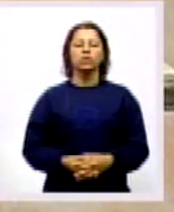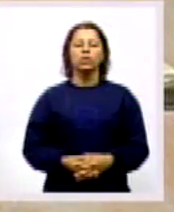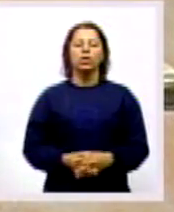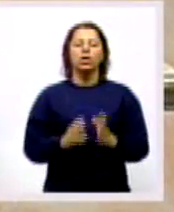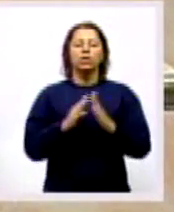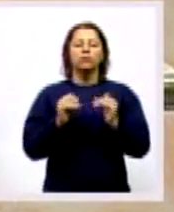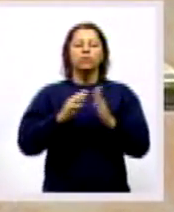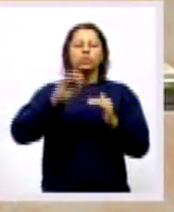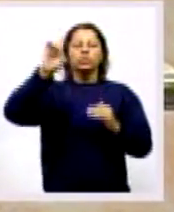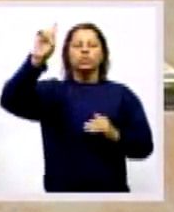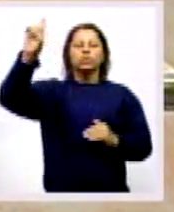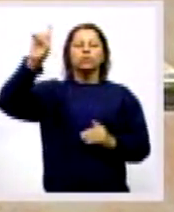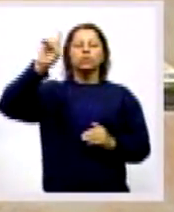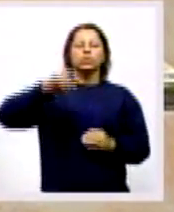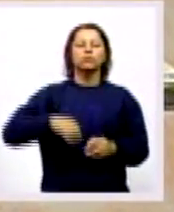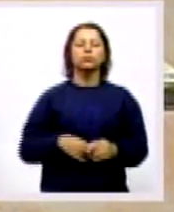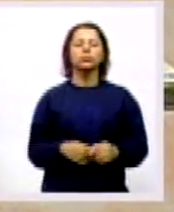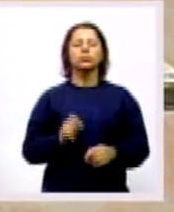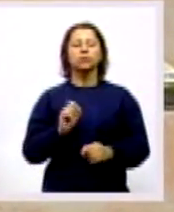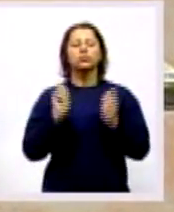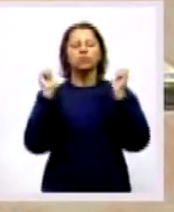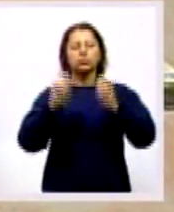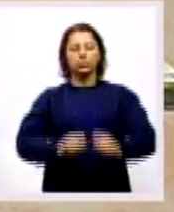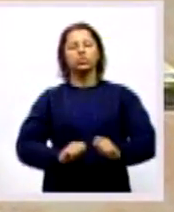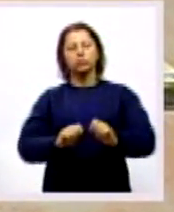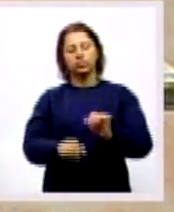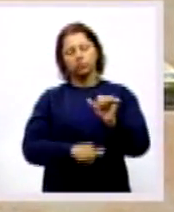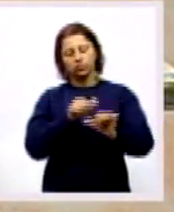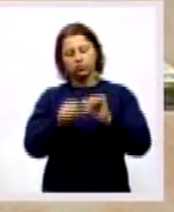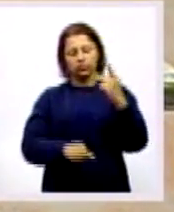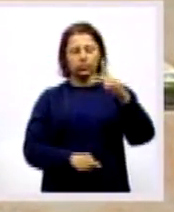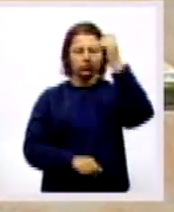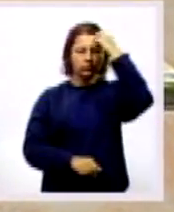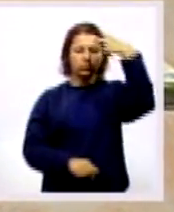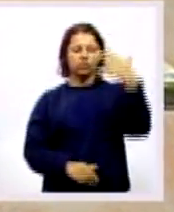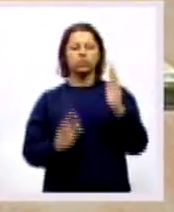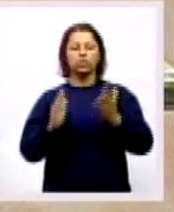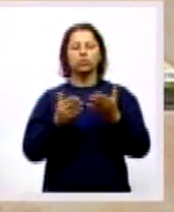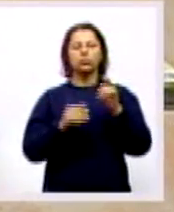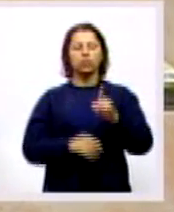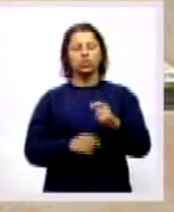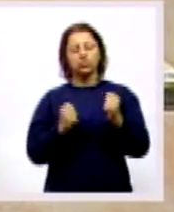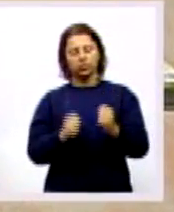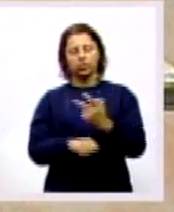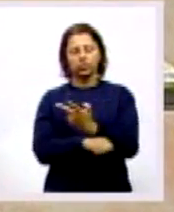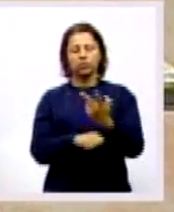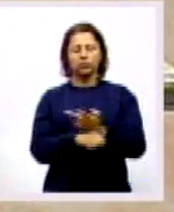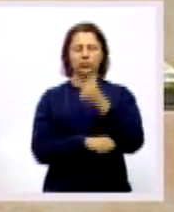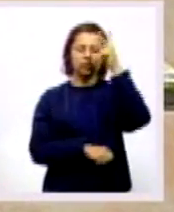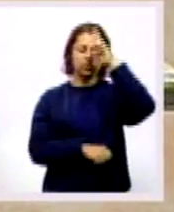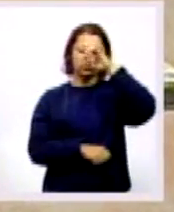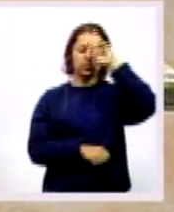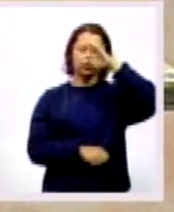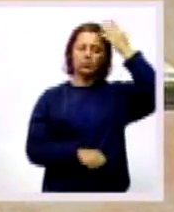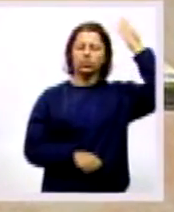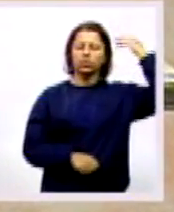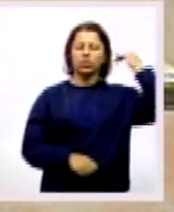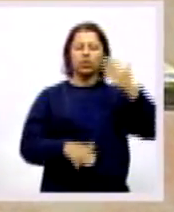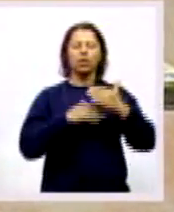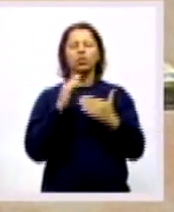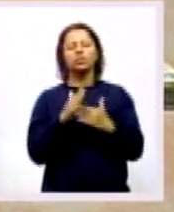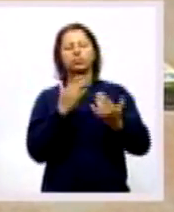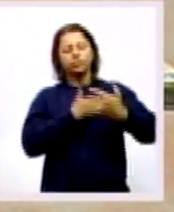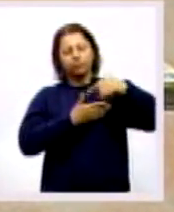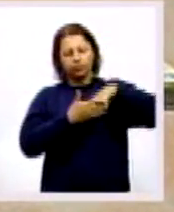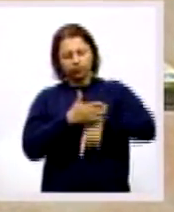Peça a Deus que Ele possa mover a sua inteligência agora para ir buscar no passado tudo aquilo que é raiz